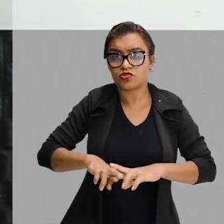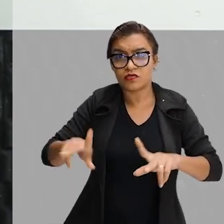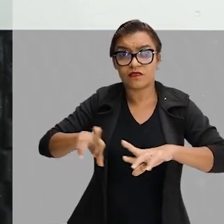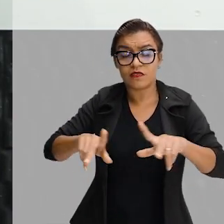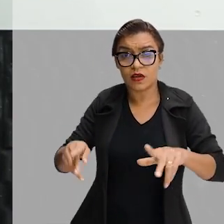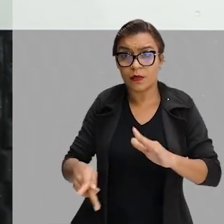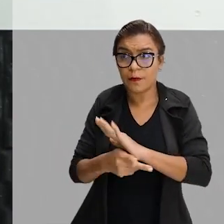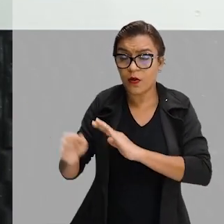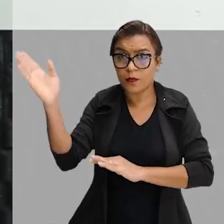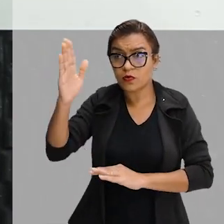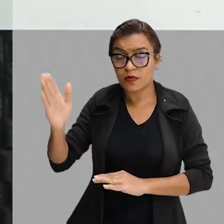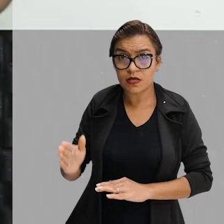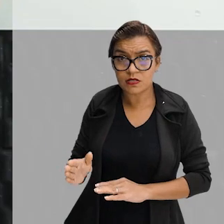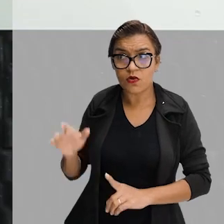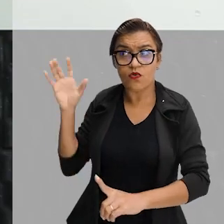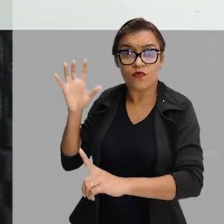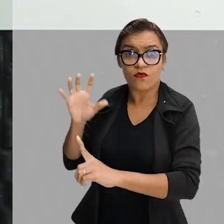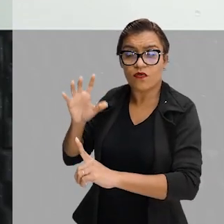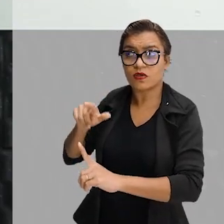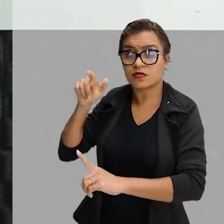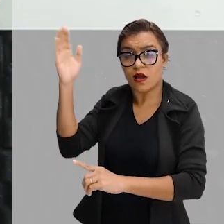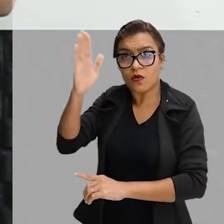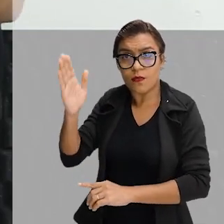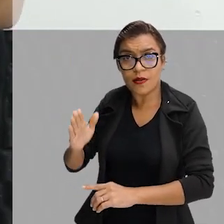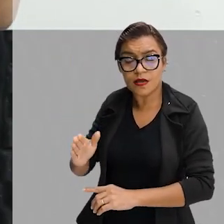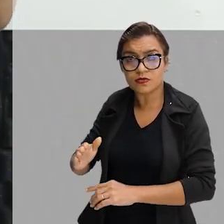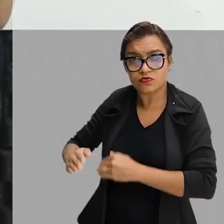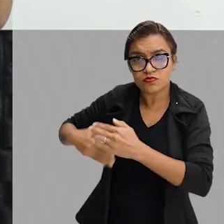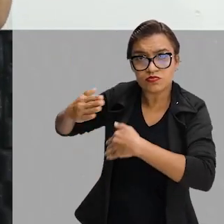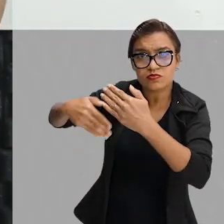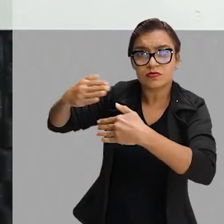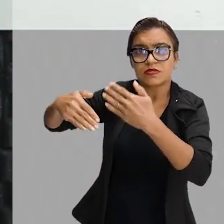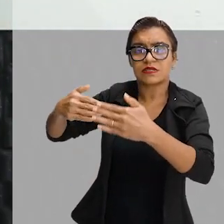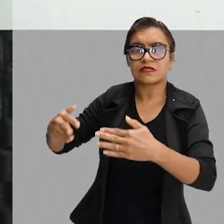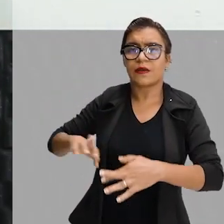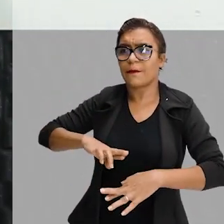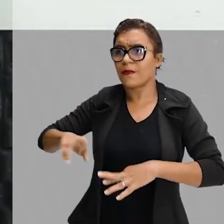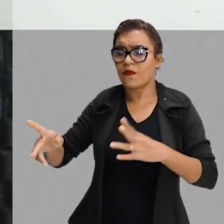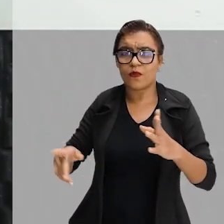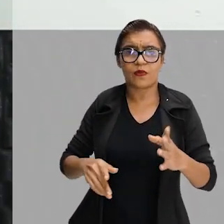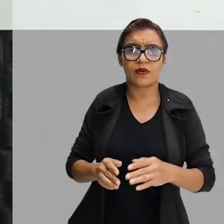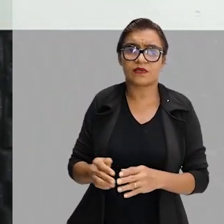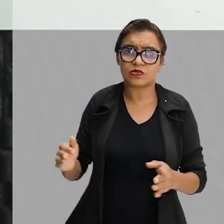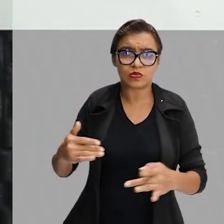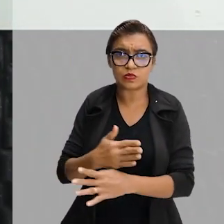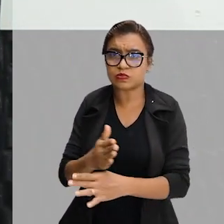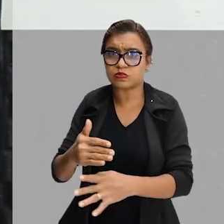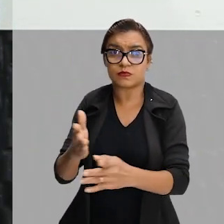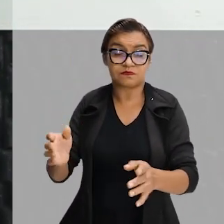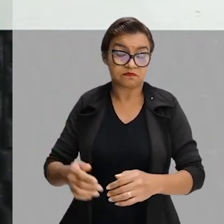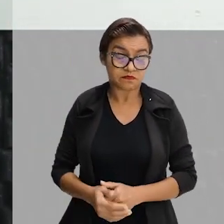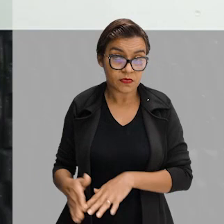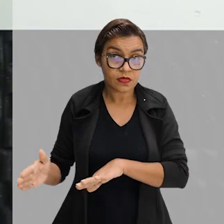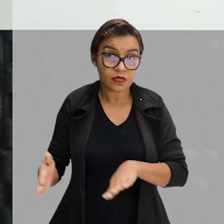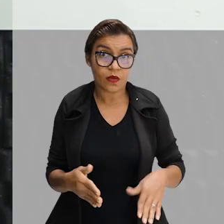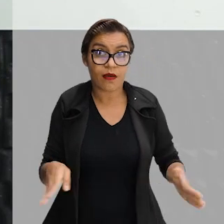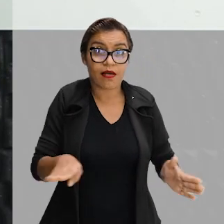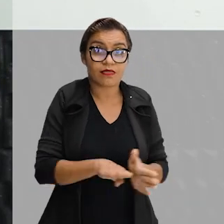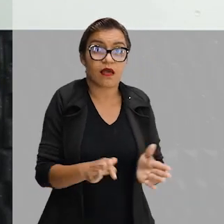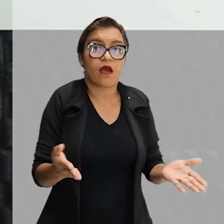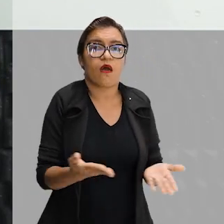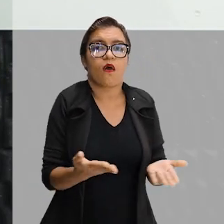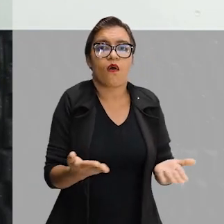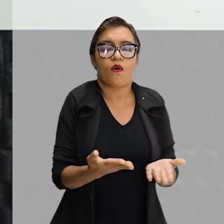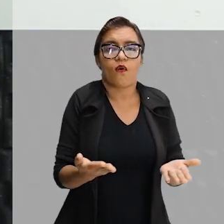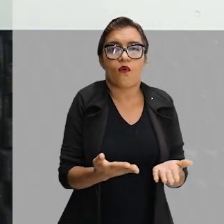esse Brasil crescesse de uma forma completamente desnorteada. De lá para cá, o que foi que aconteceu? O Brasil